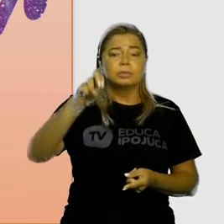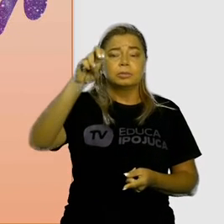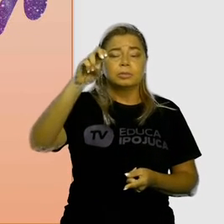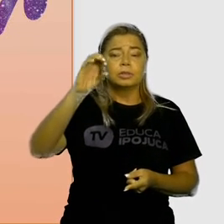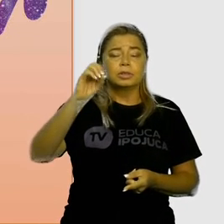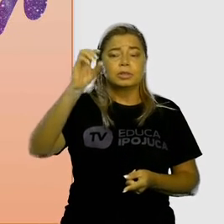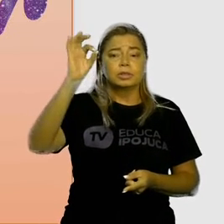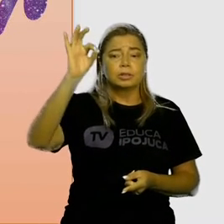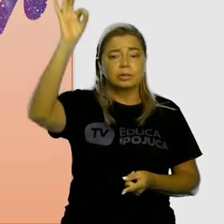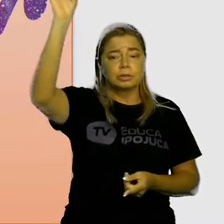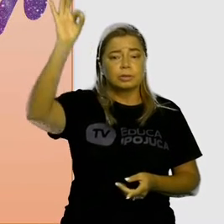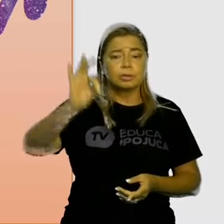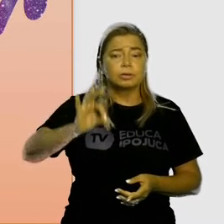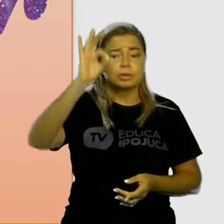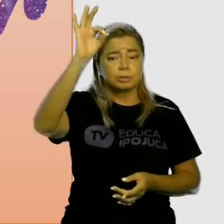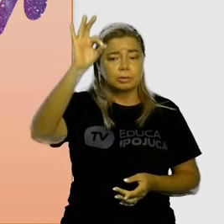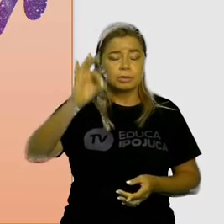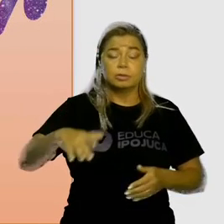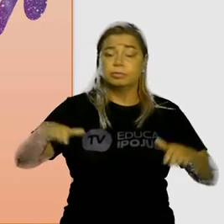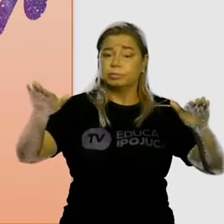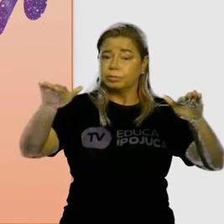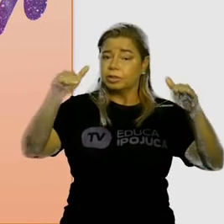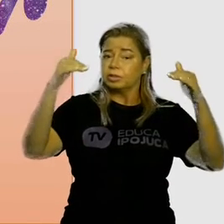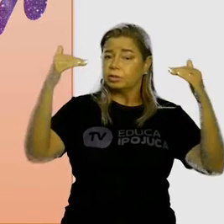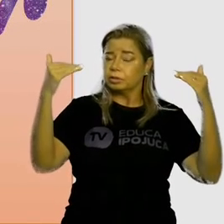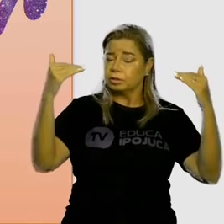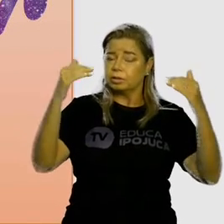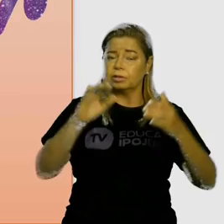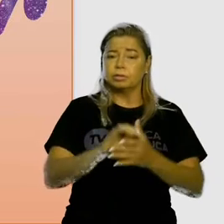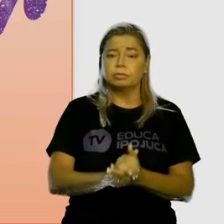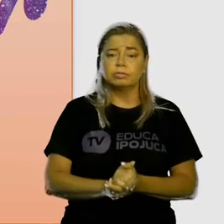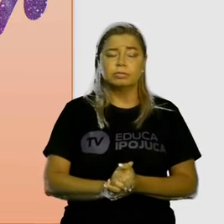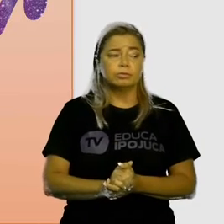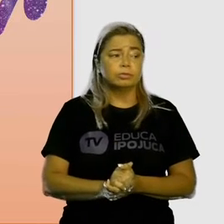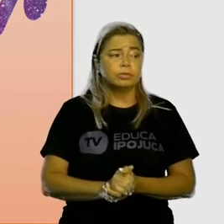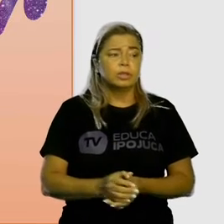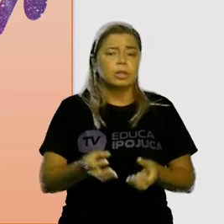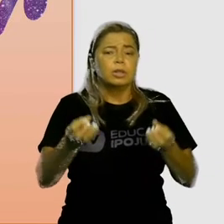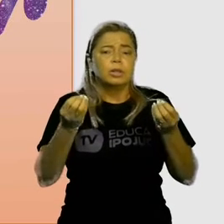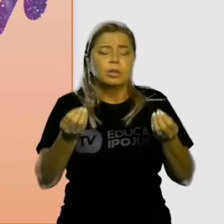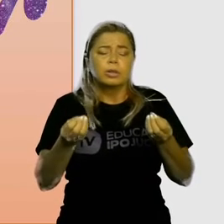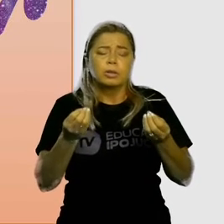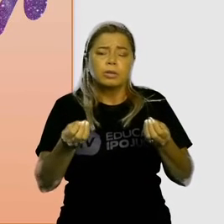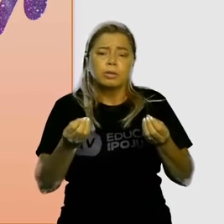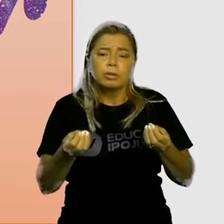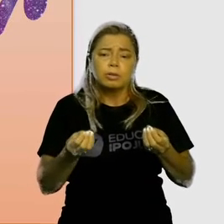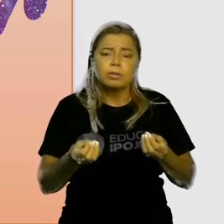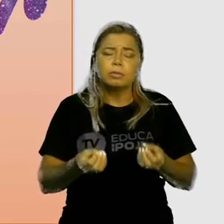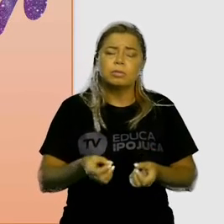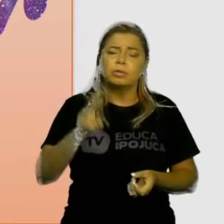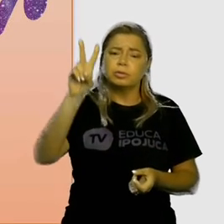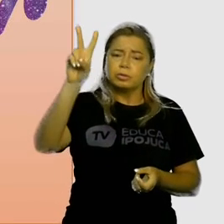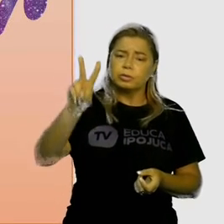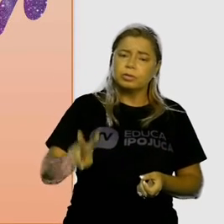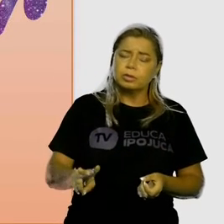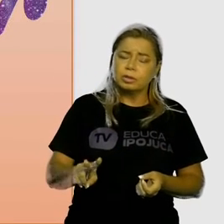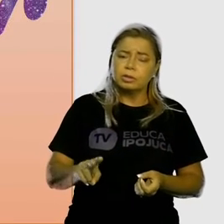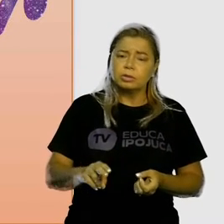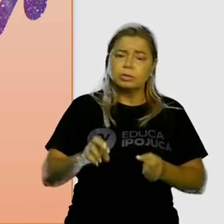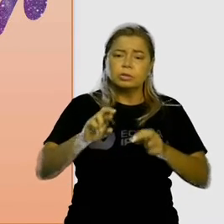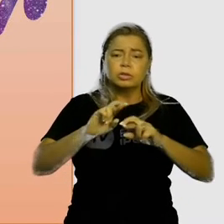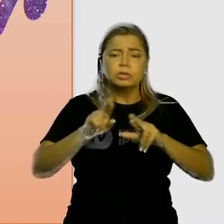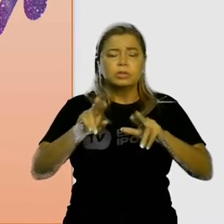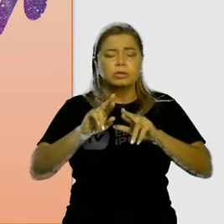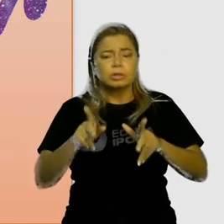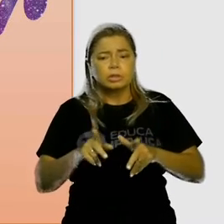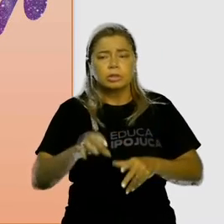50%. E aí tem uma atenção da gente. Olha, como é que a gente tem valores diferentes, porcentagens